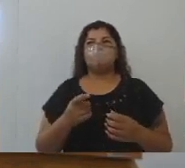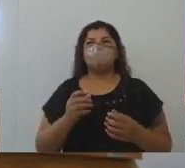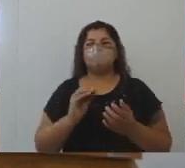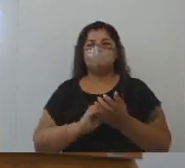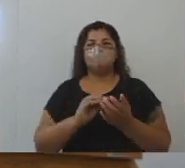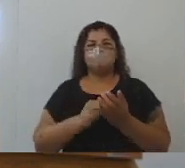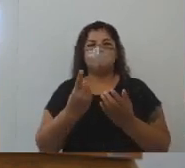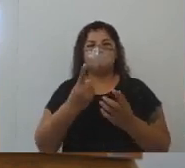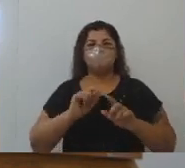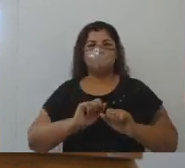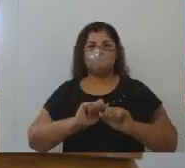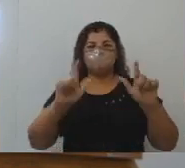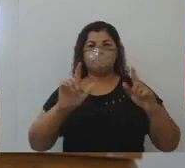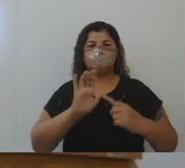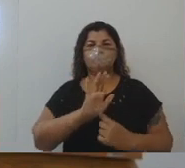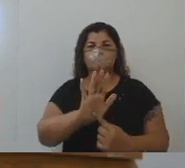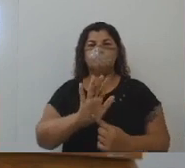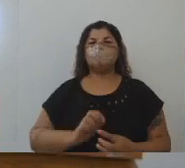imagem.